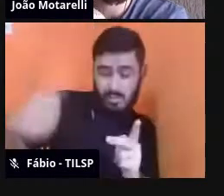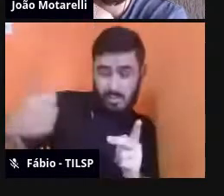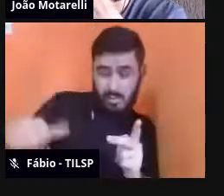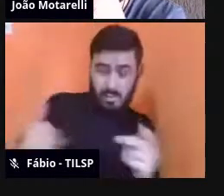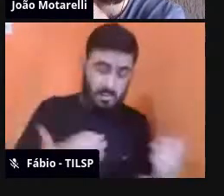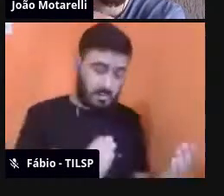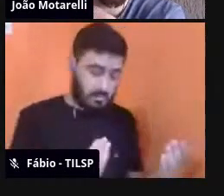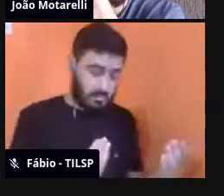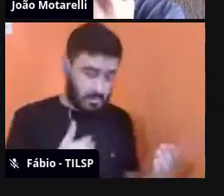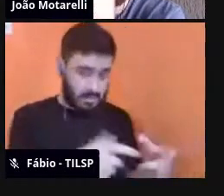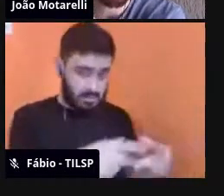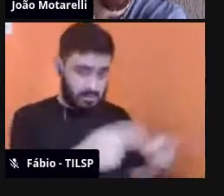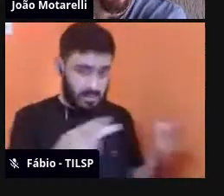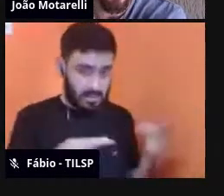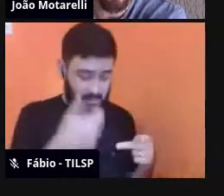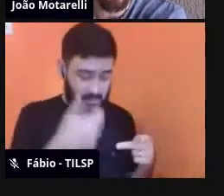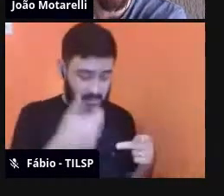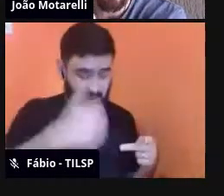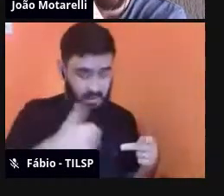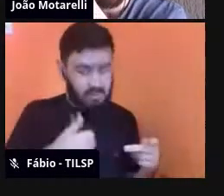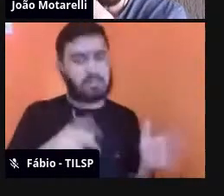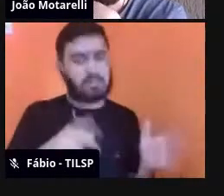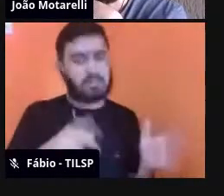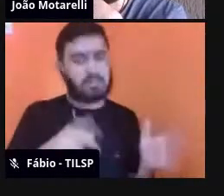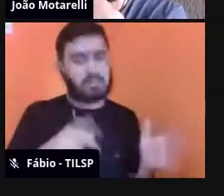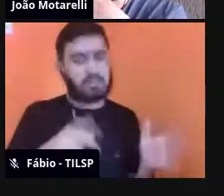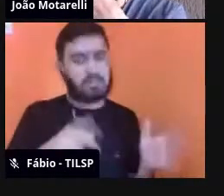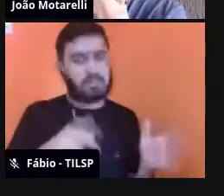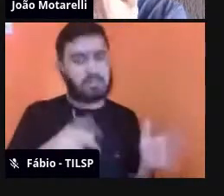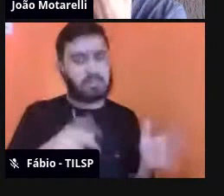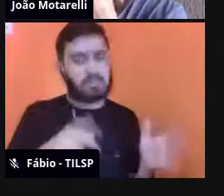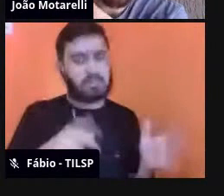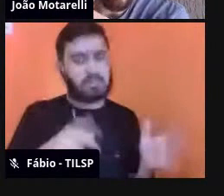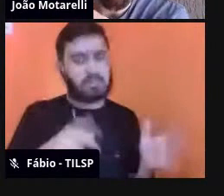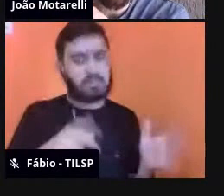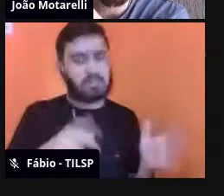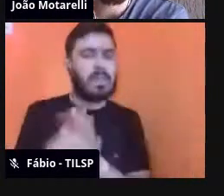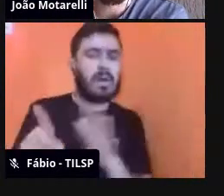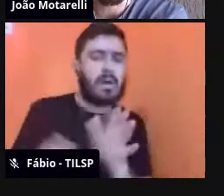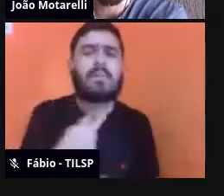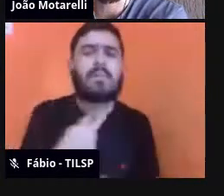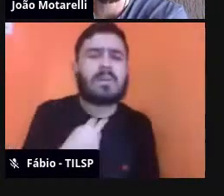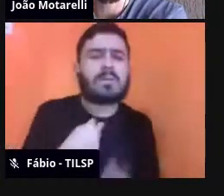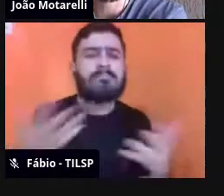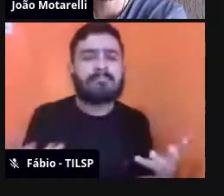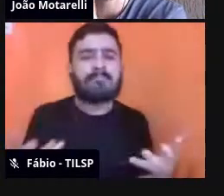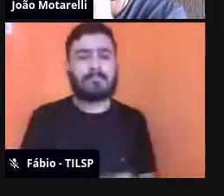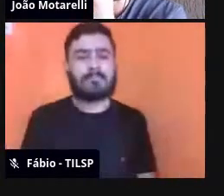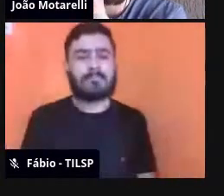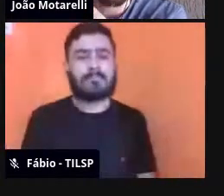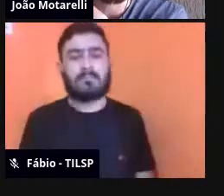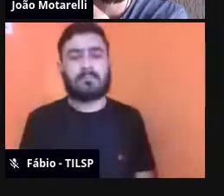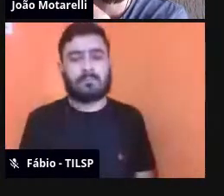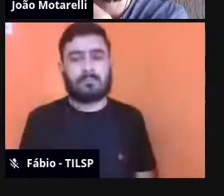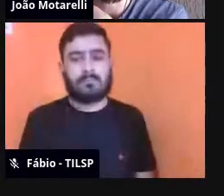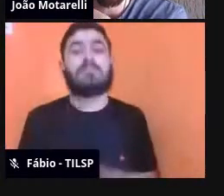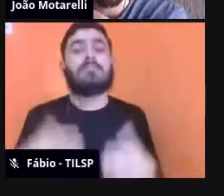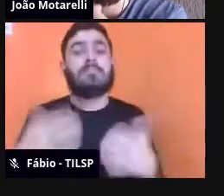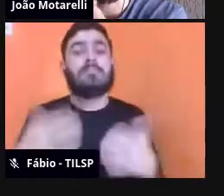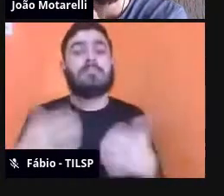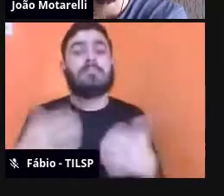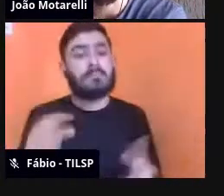já começa a te perguntar sobre o que pode, o que não pode. Então, essa é a pressão social que pode ser vivenciada